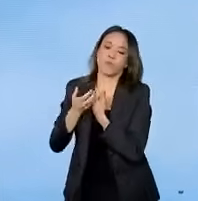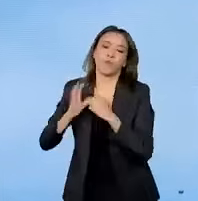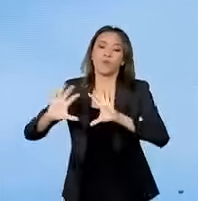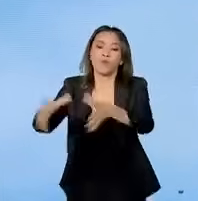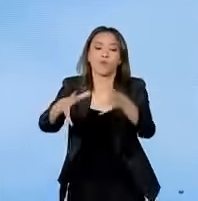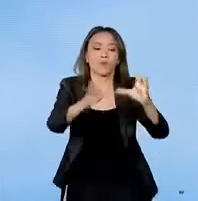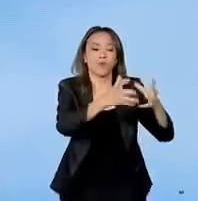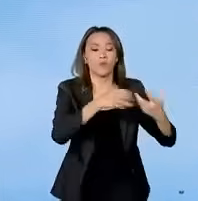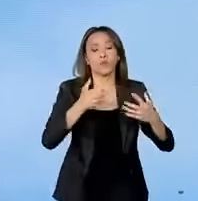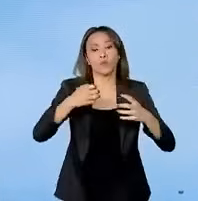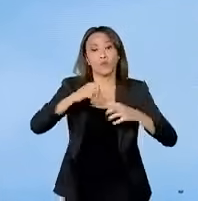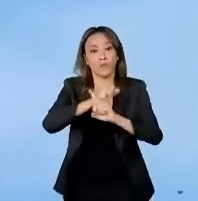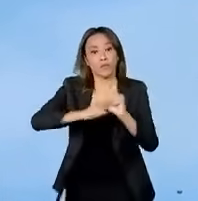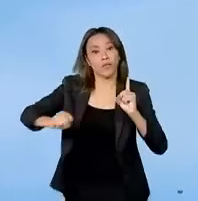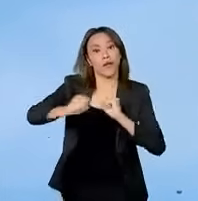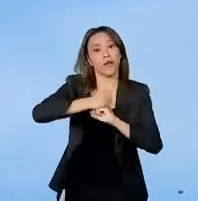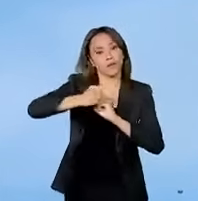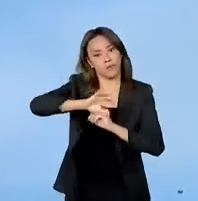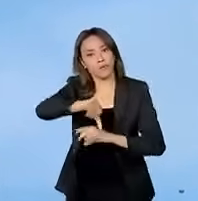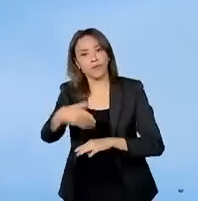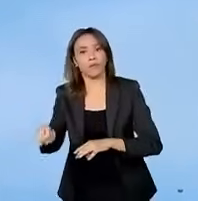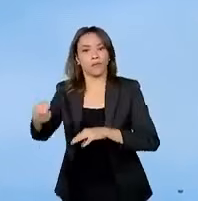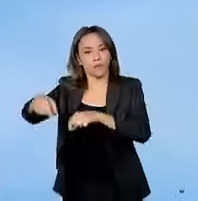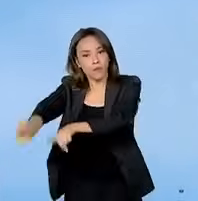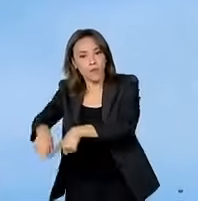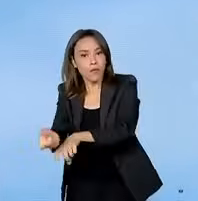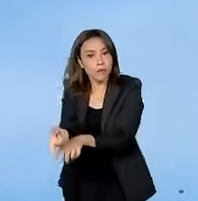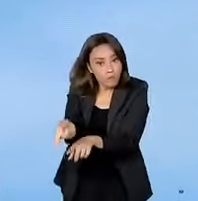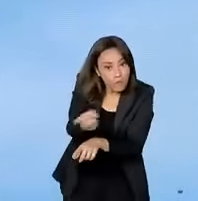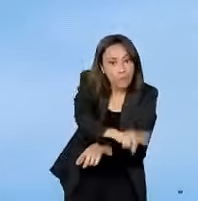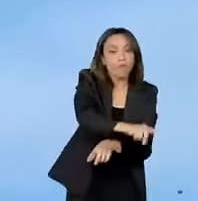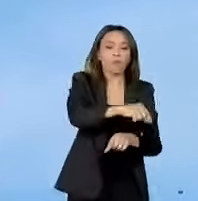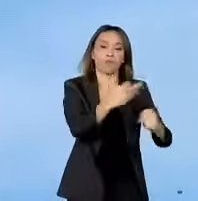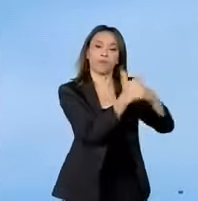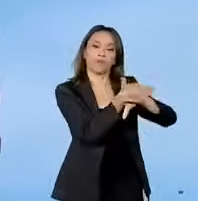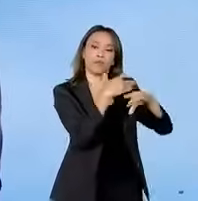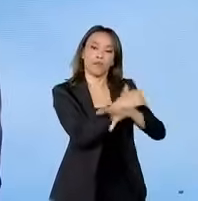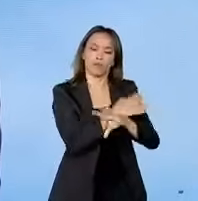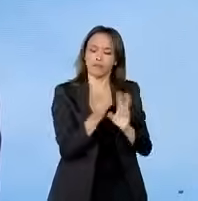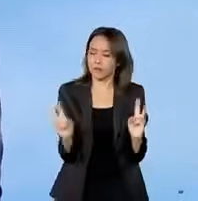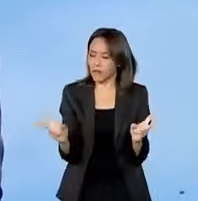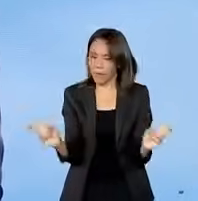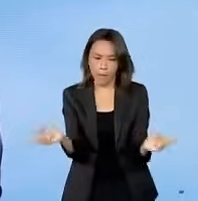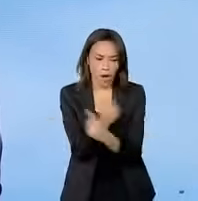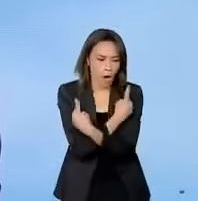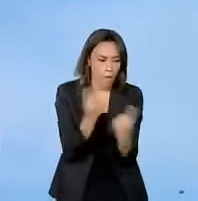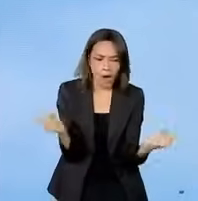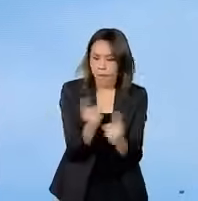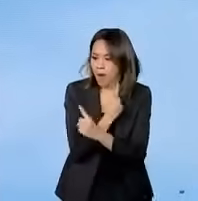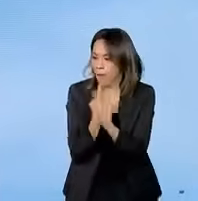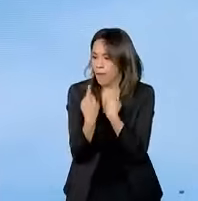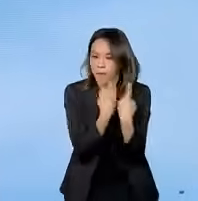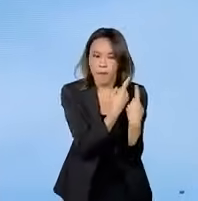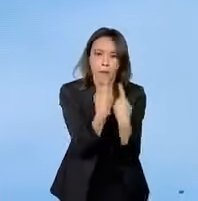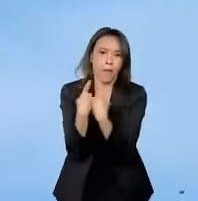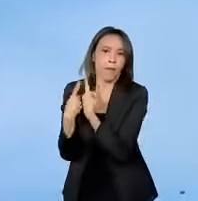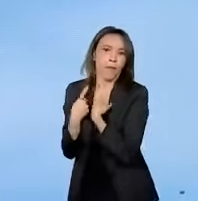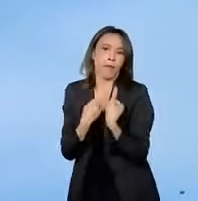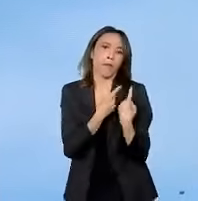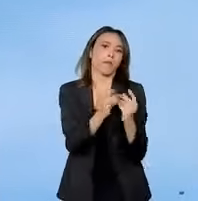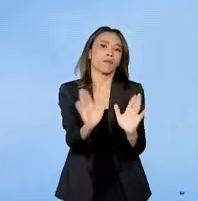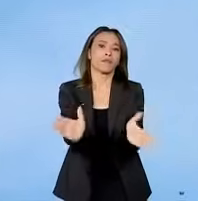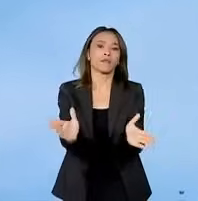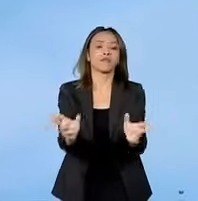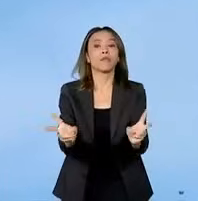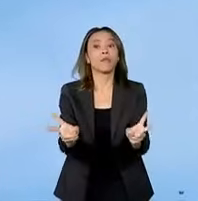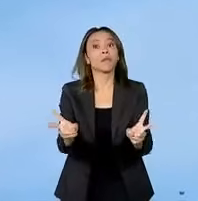presentes, rurais e urbanos, aqui, e com o diálogo onde nós estamos restabelecendo, presidente, o